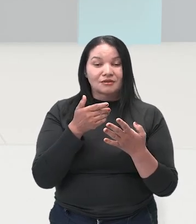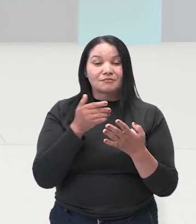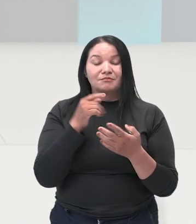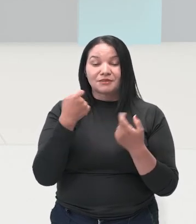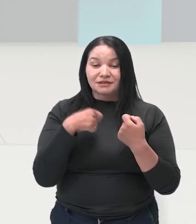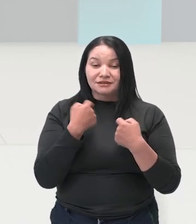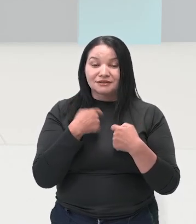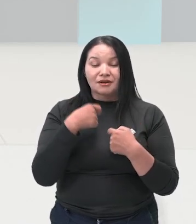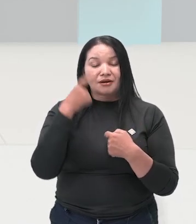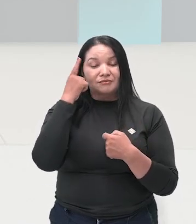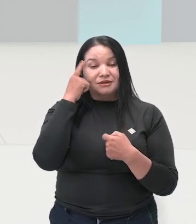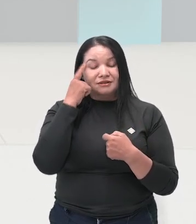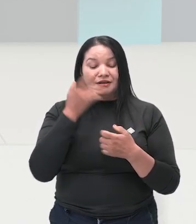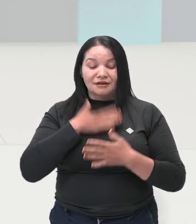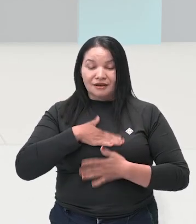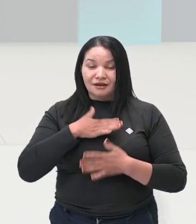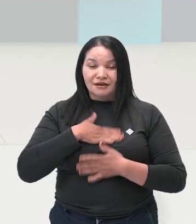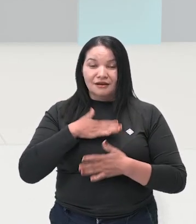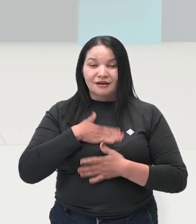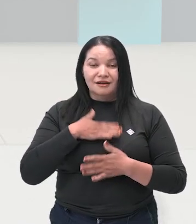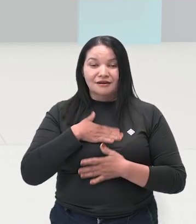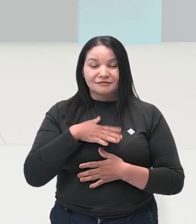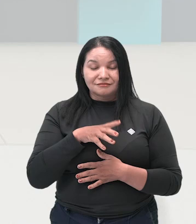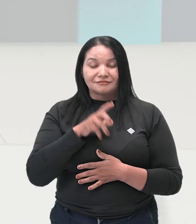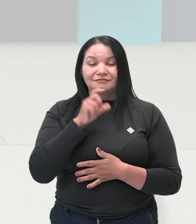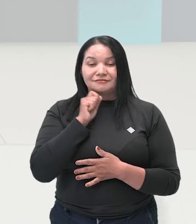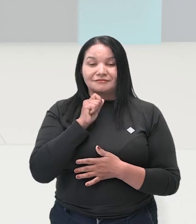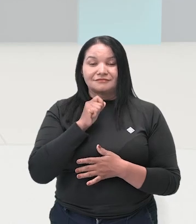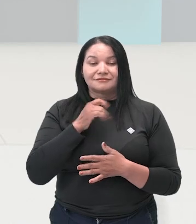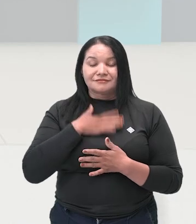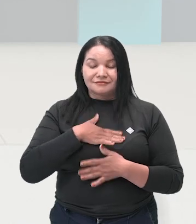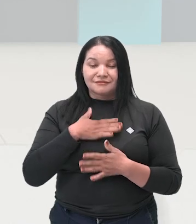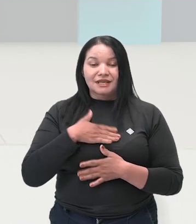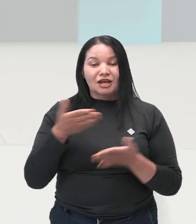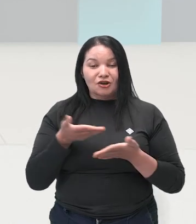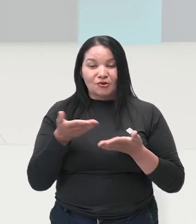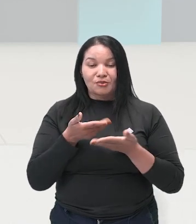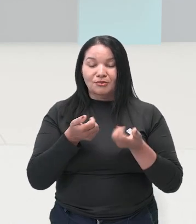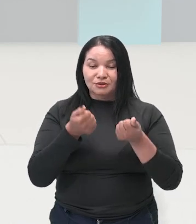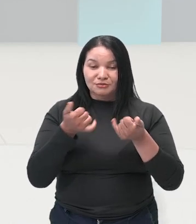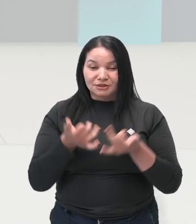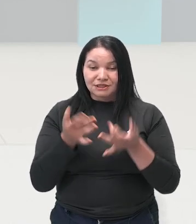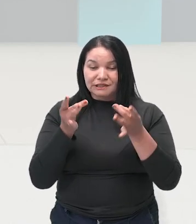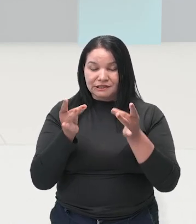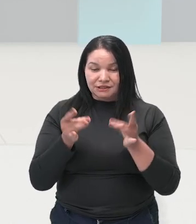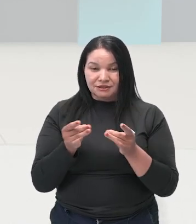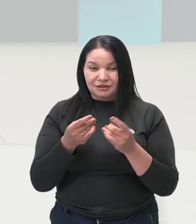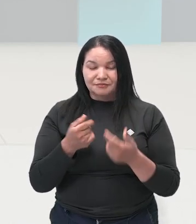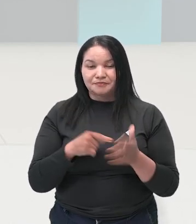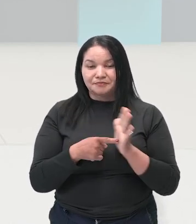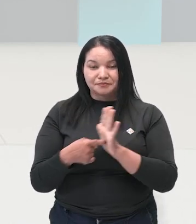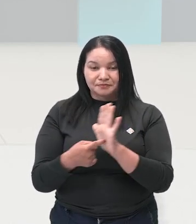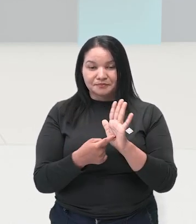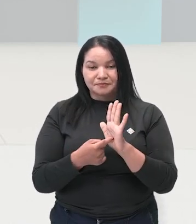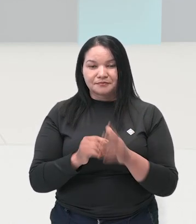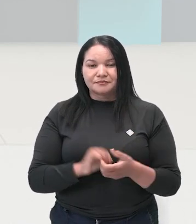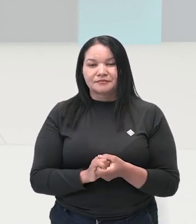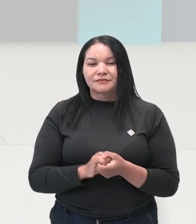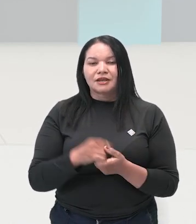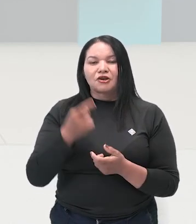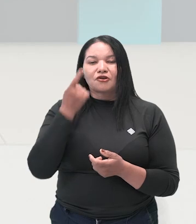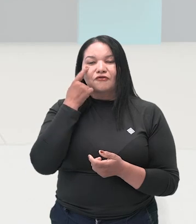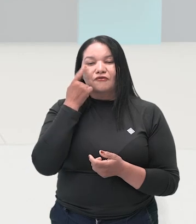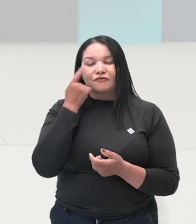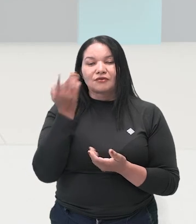ok? Acalma, respira, e eu vou mostrar aqui para vocês umas coisinhas. Olha só o que eu marquei aqui para vocês,